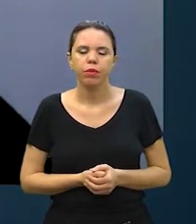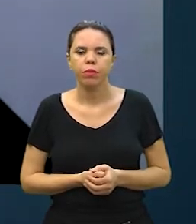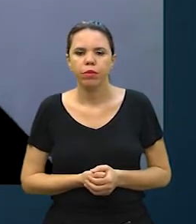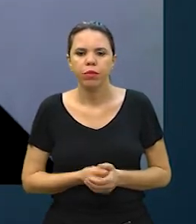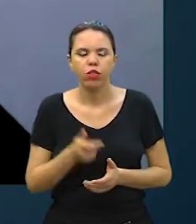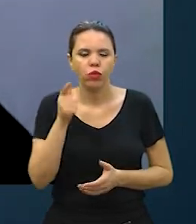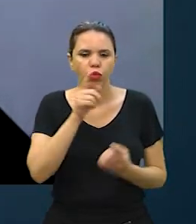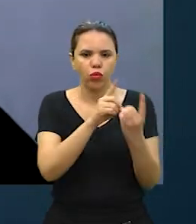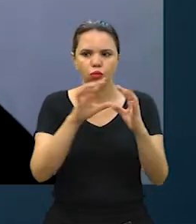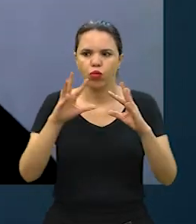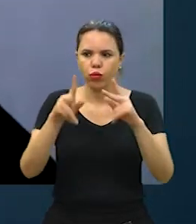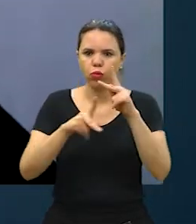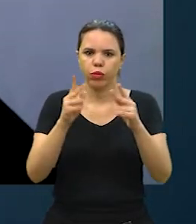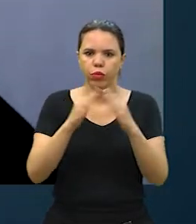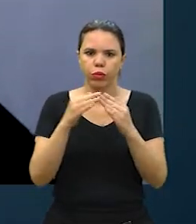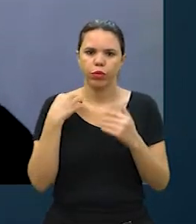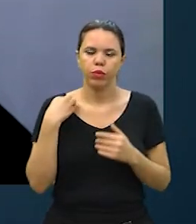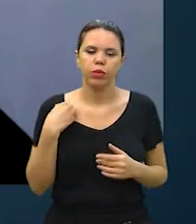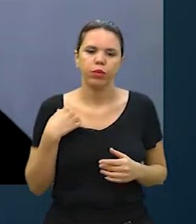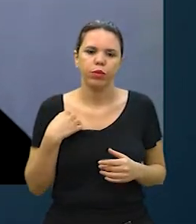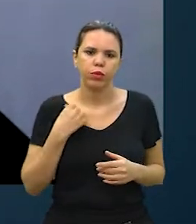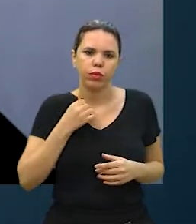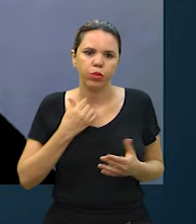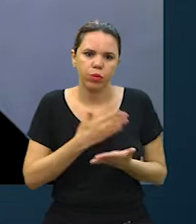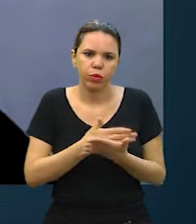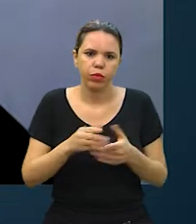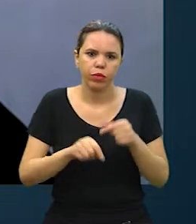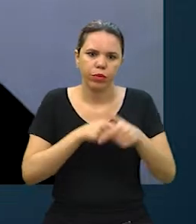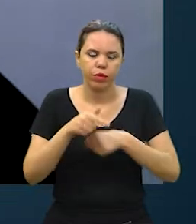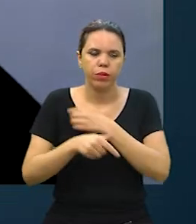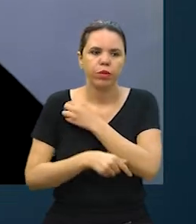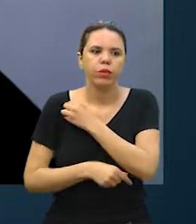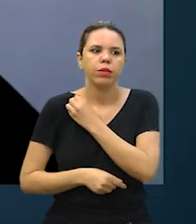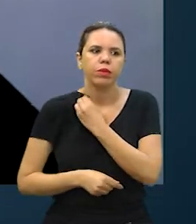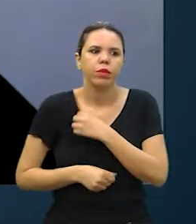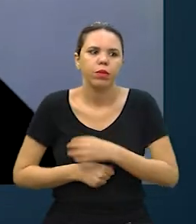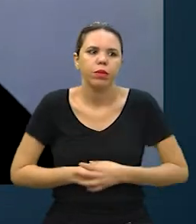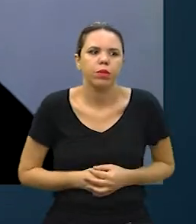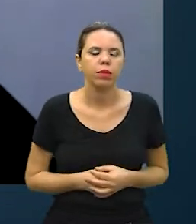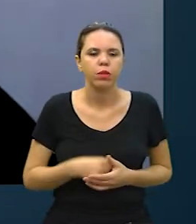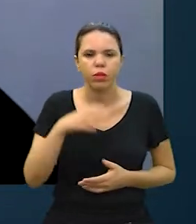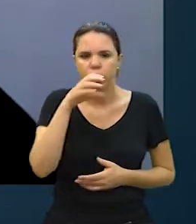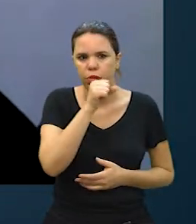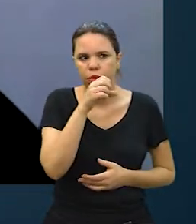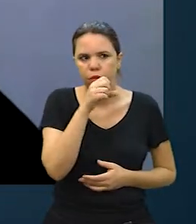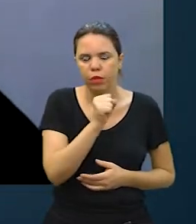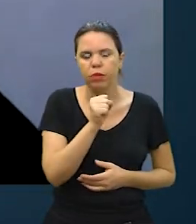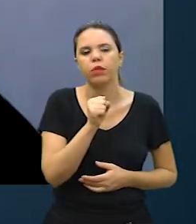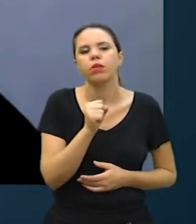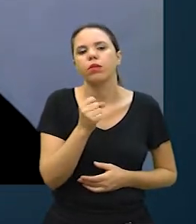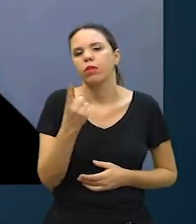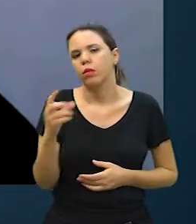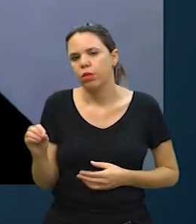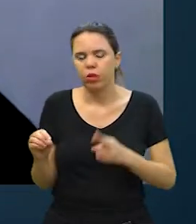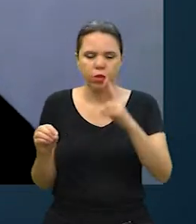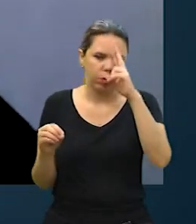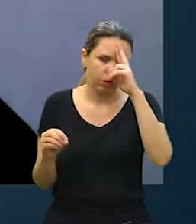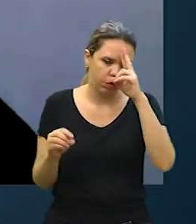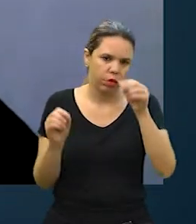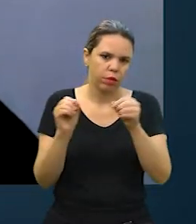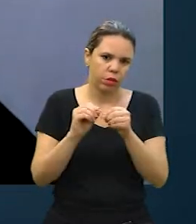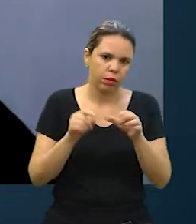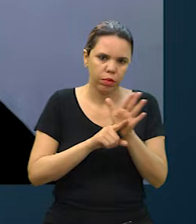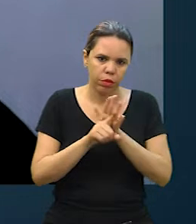eu consigo atender todos aqueles moradores? Então a gente começou a fazer esse trabalho, aos sábados, né, de 10 ao meio-dia. A gente fez